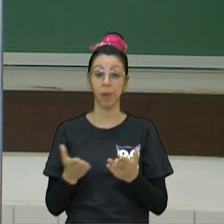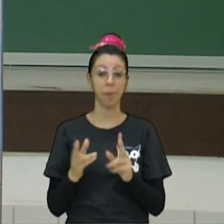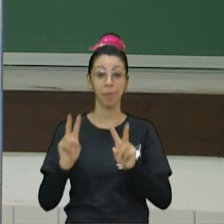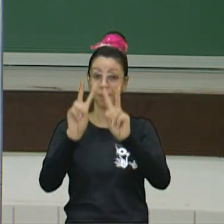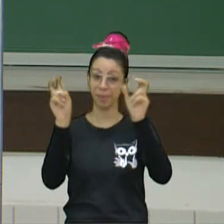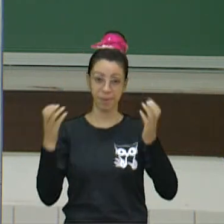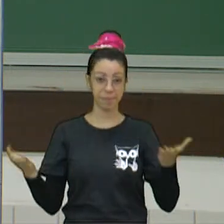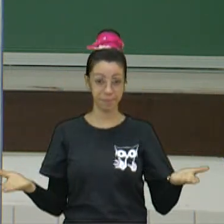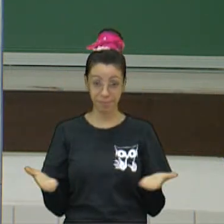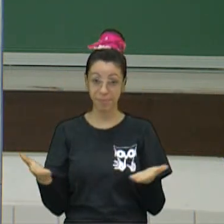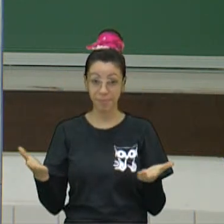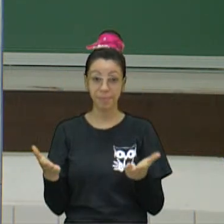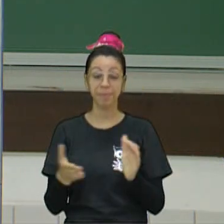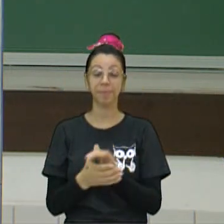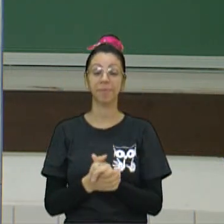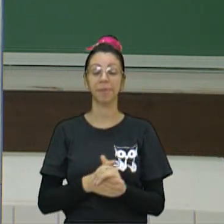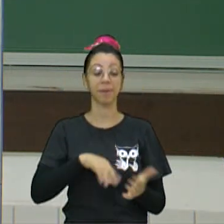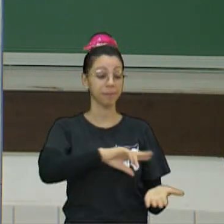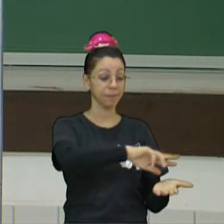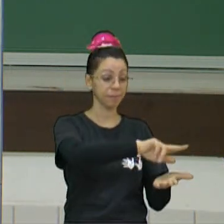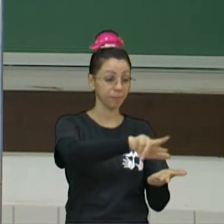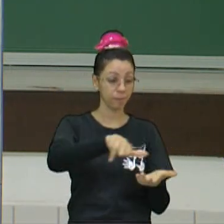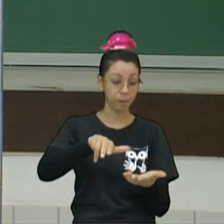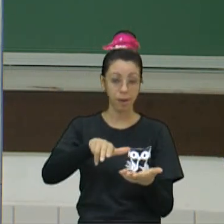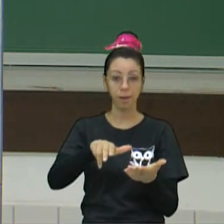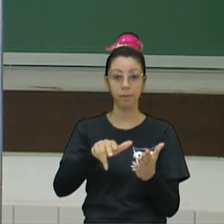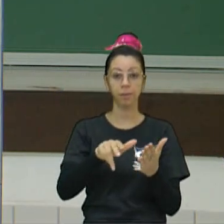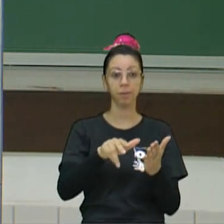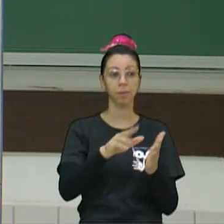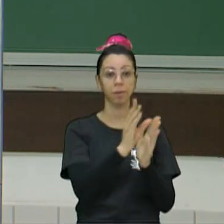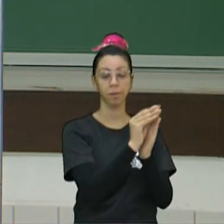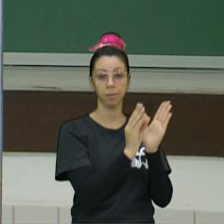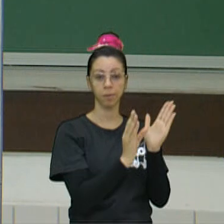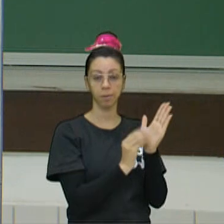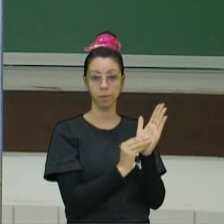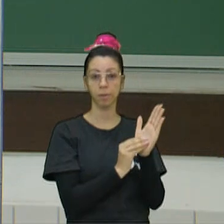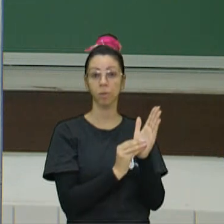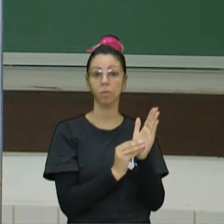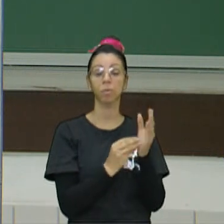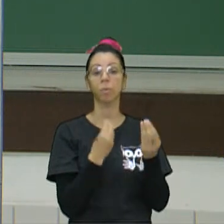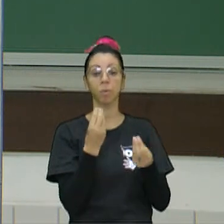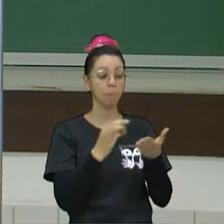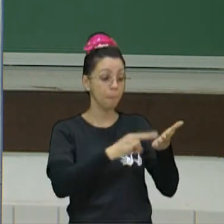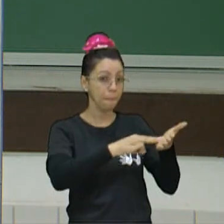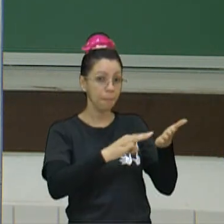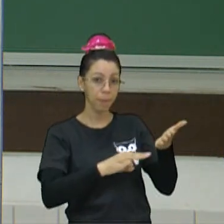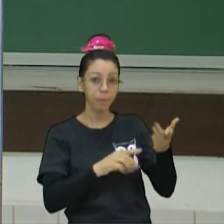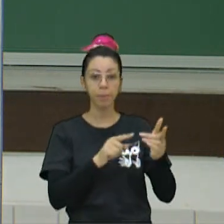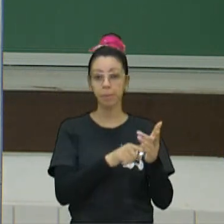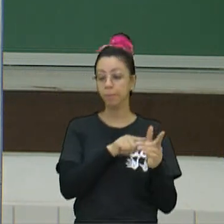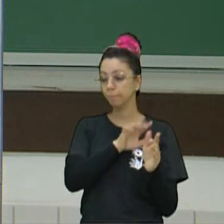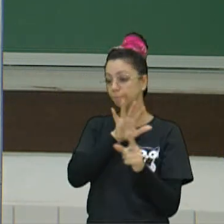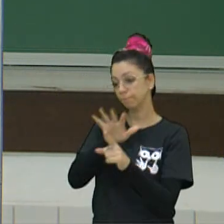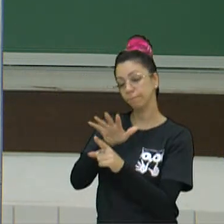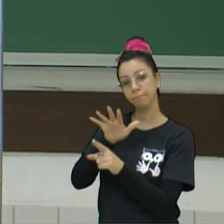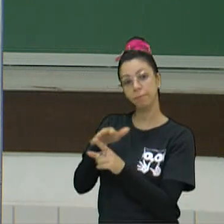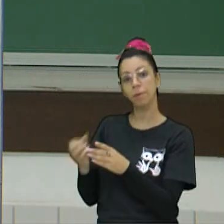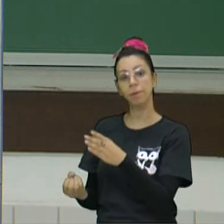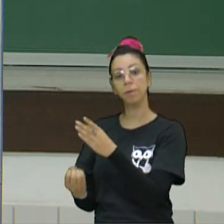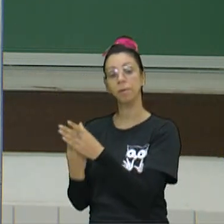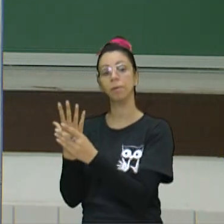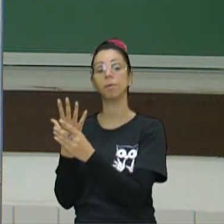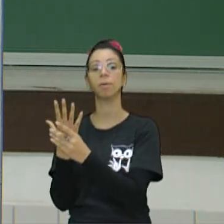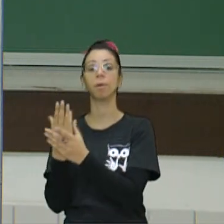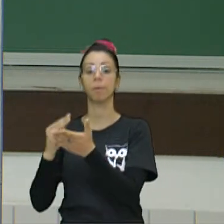de hoje. Então, juntou-se vários daqueles conteúdos do método trabalhado, né, nessas modalidades, e cria-se uma